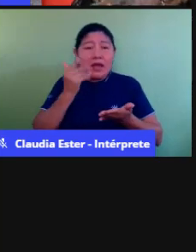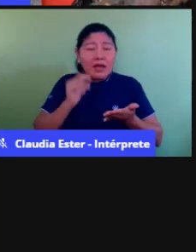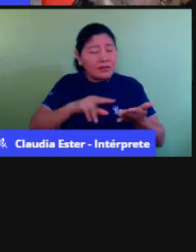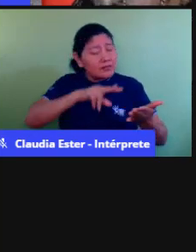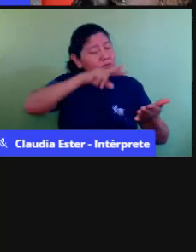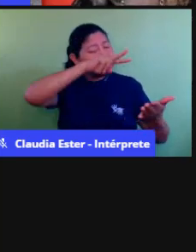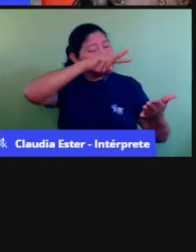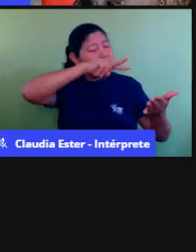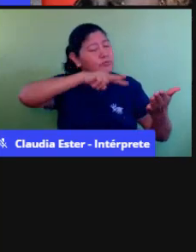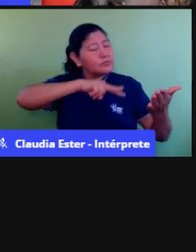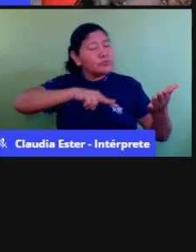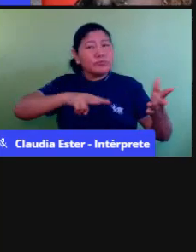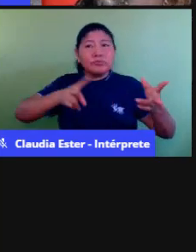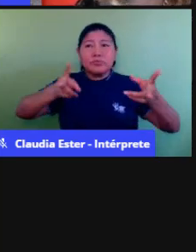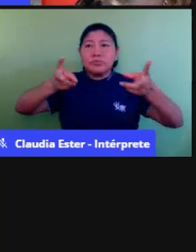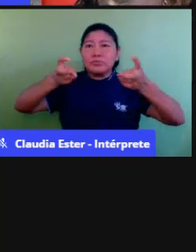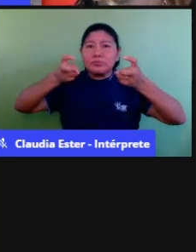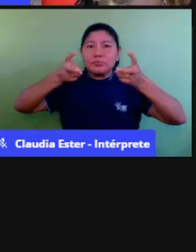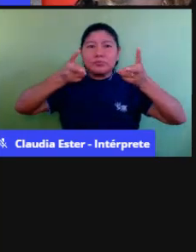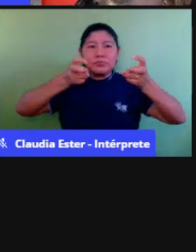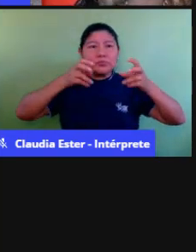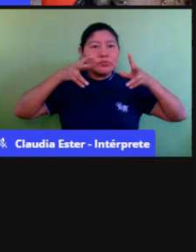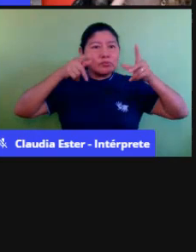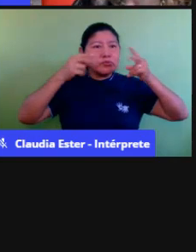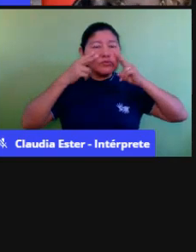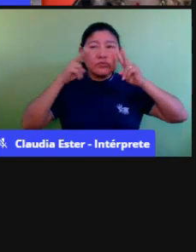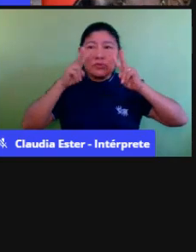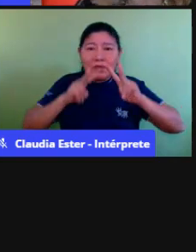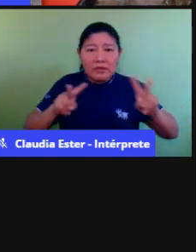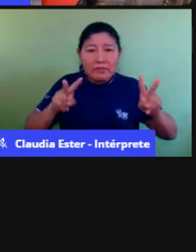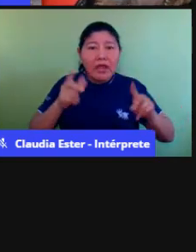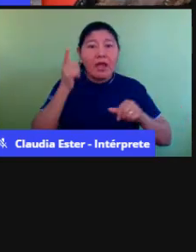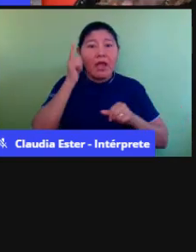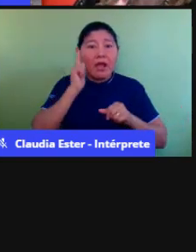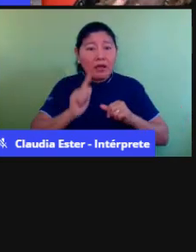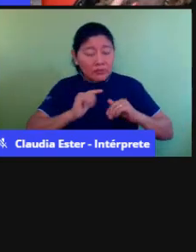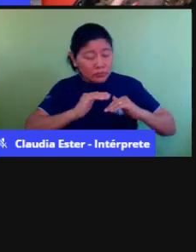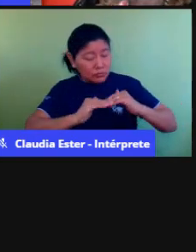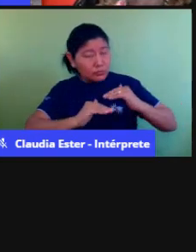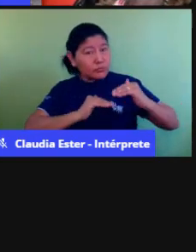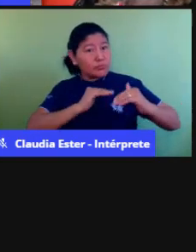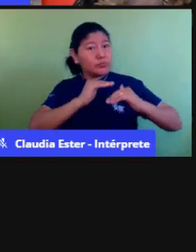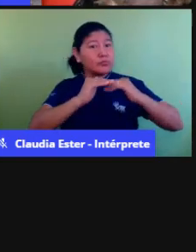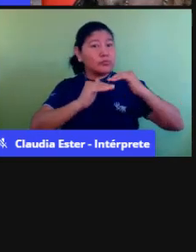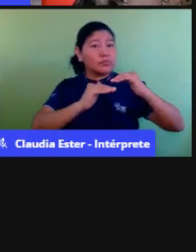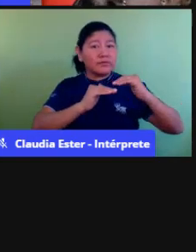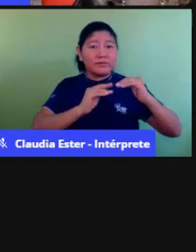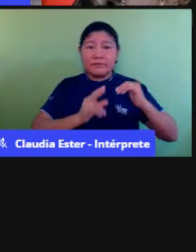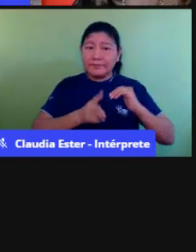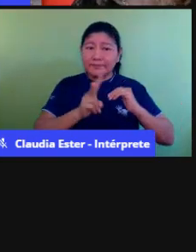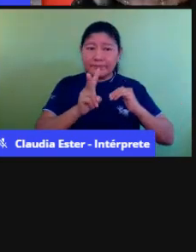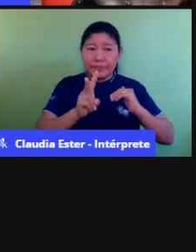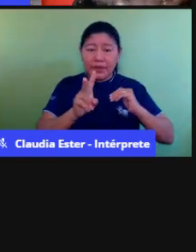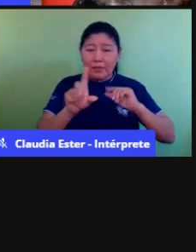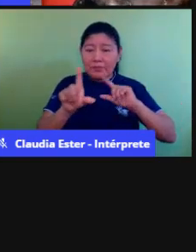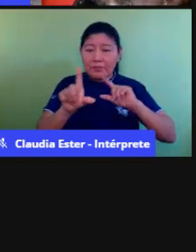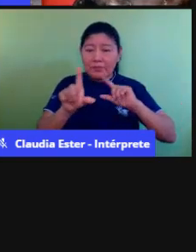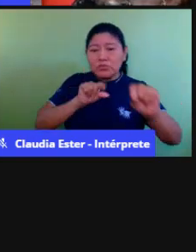A criança constrói um percurso de aprendizagem que está nela, a partir das escolhas que faz